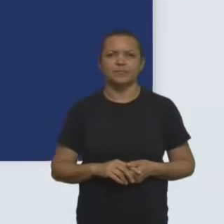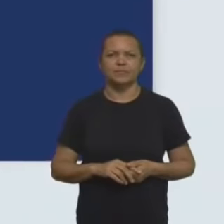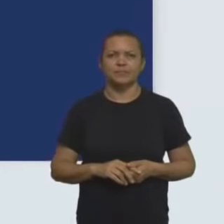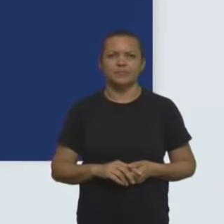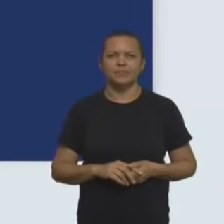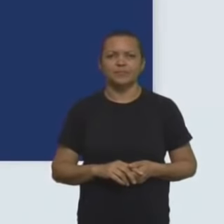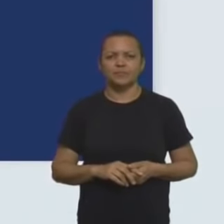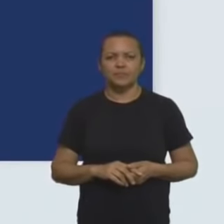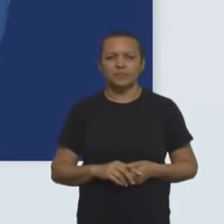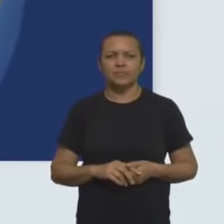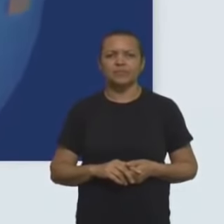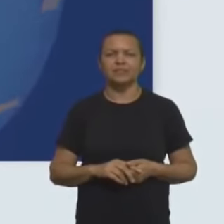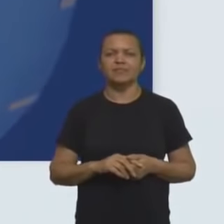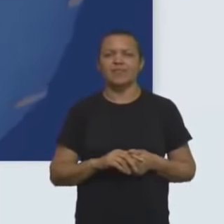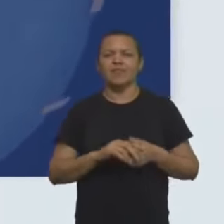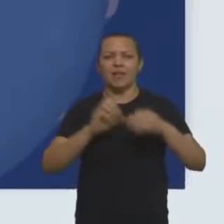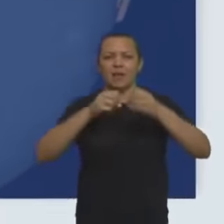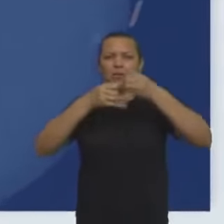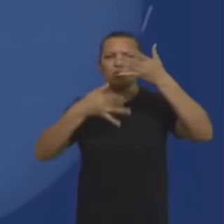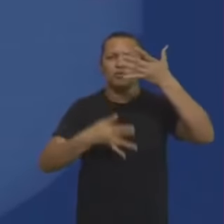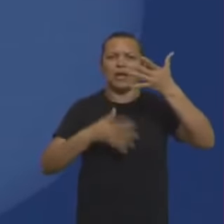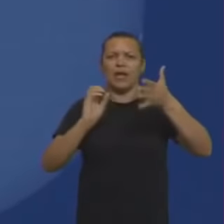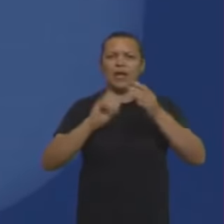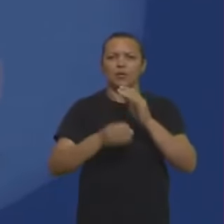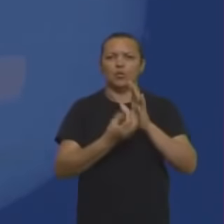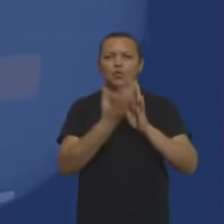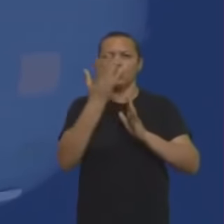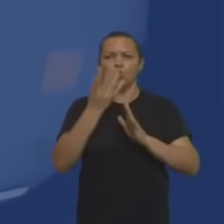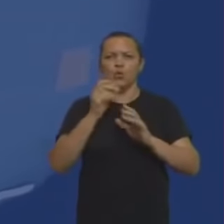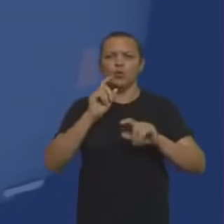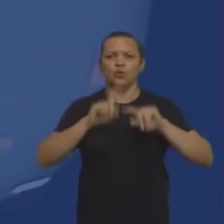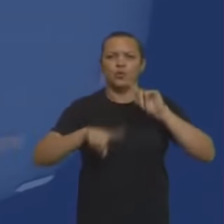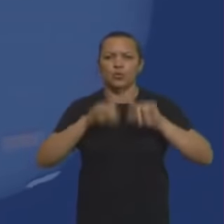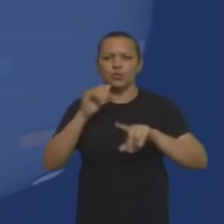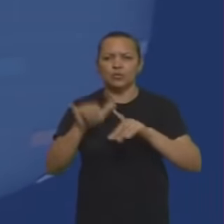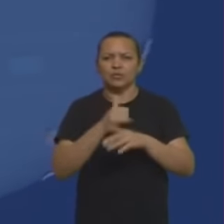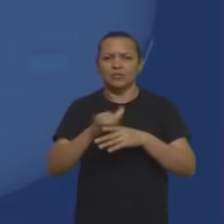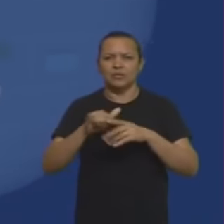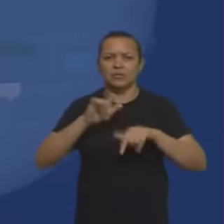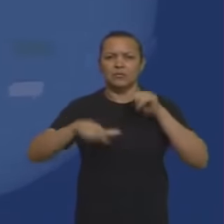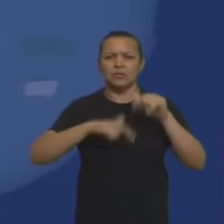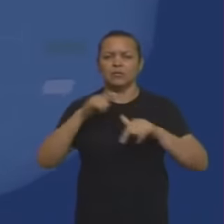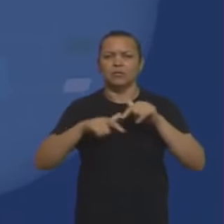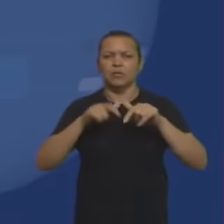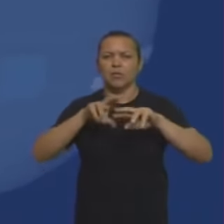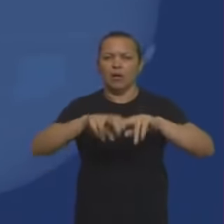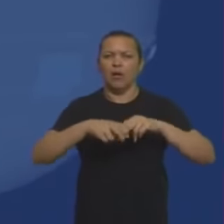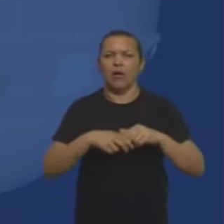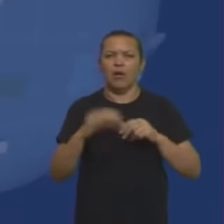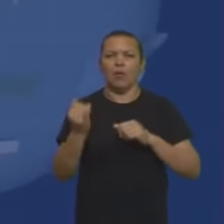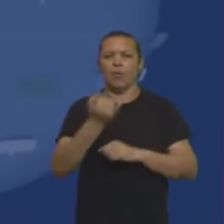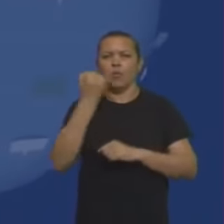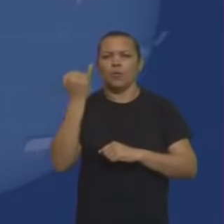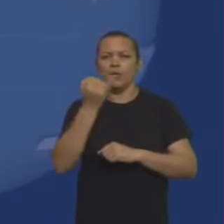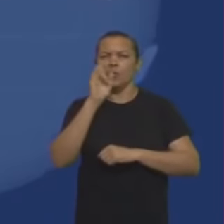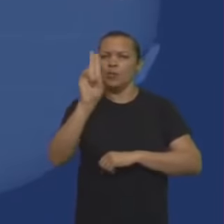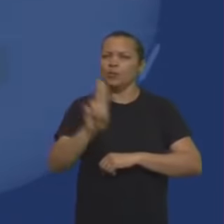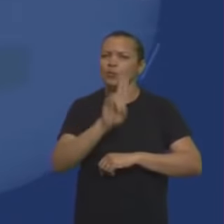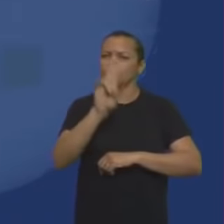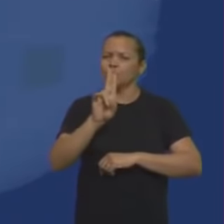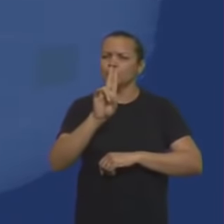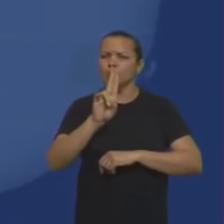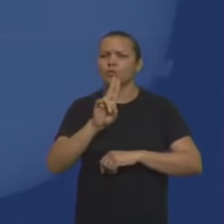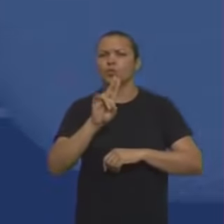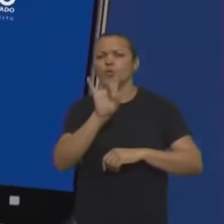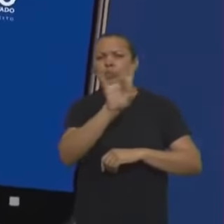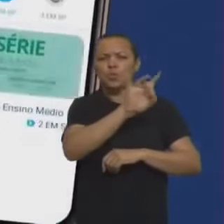O chat do Centro de Mídias é um dos nossos instrumentos de trabalho. Por isso é importante o bom uso de suas